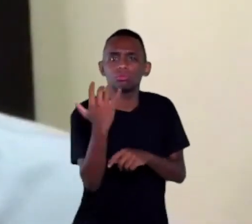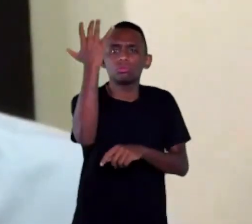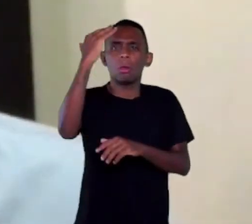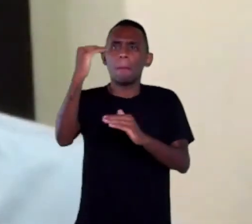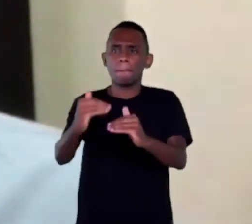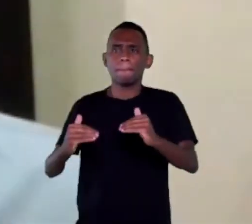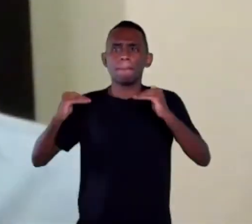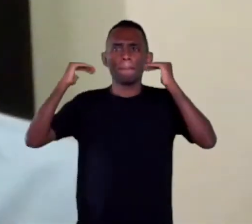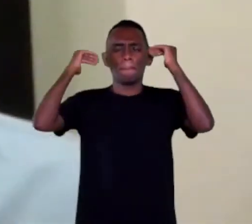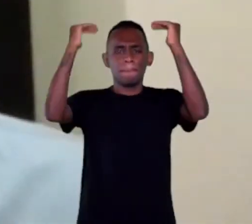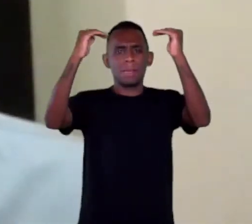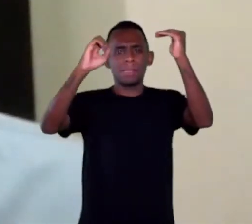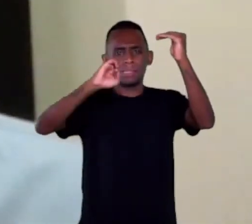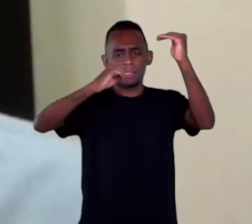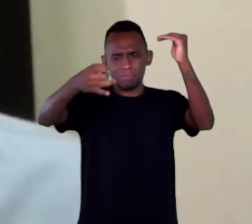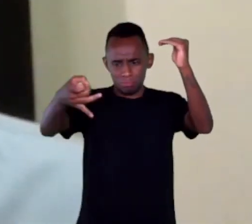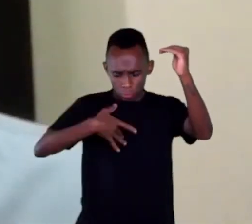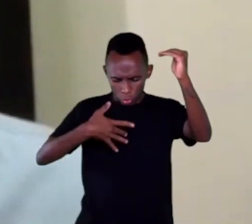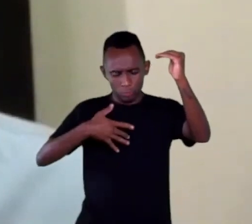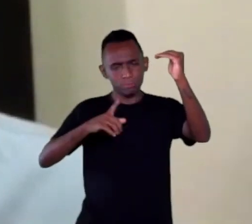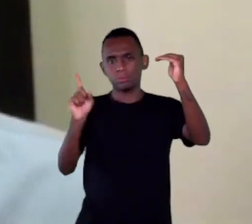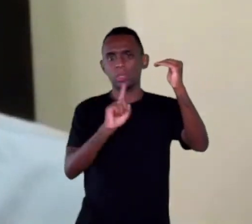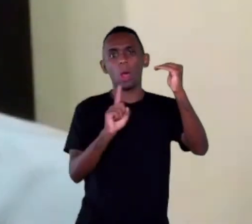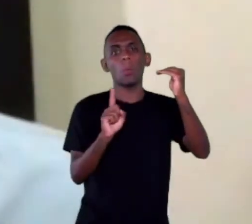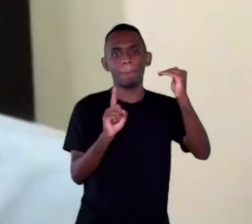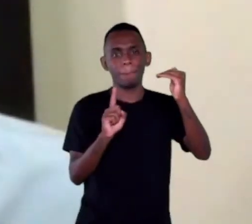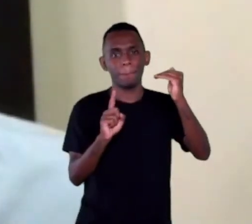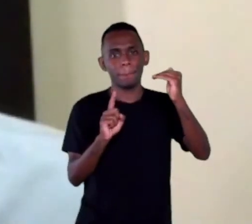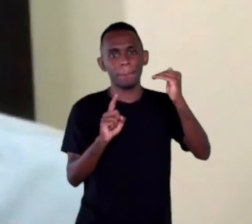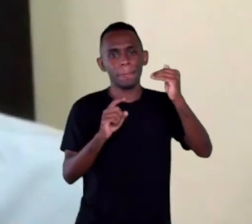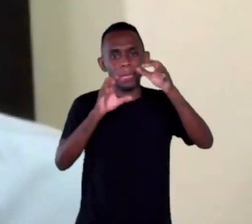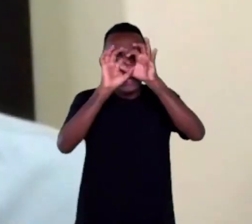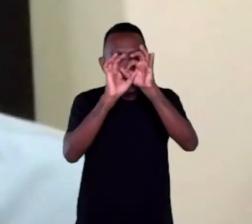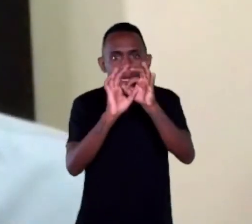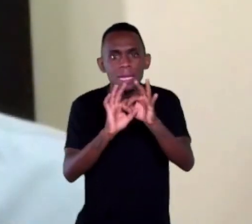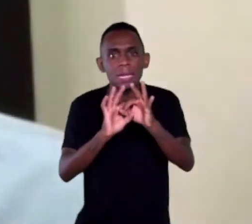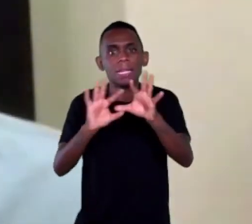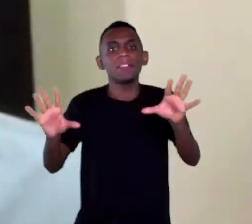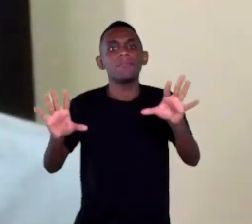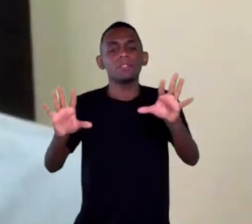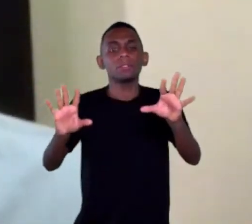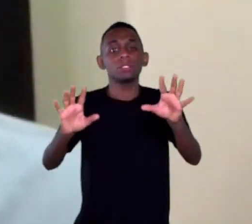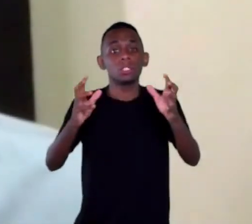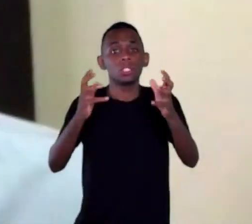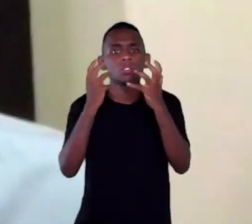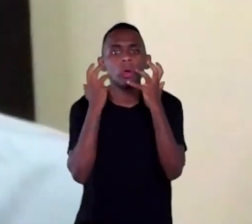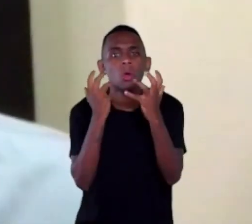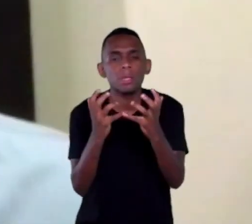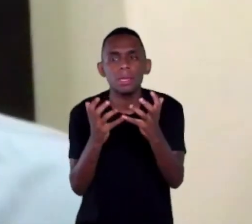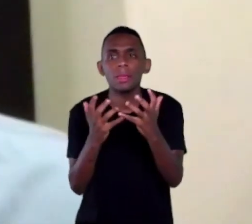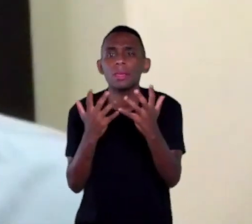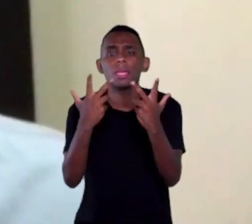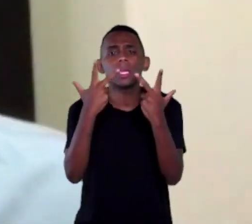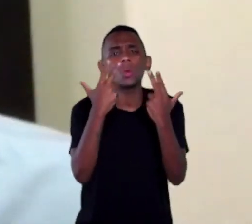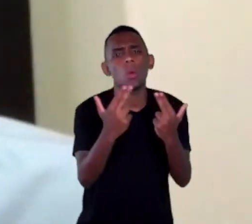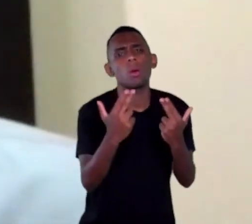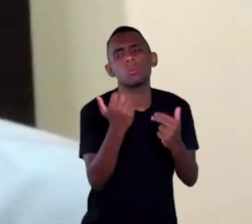mesmas. Nada impede que se libertem. Basta que sejam assim como as árvores,